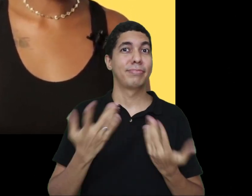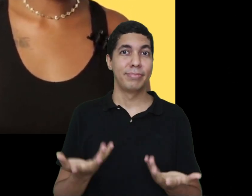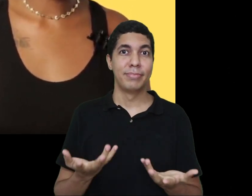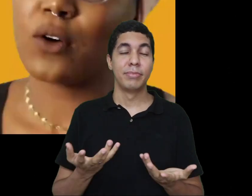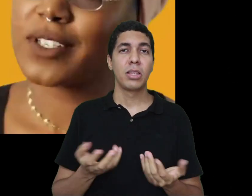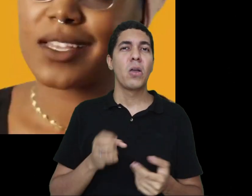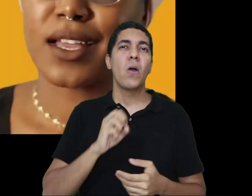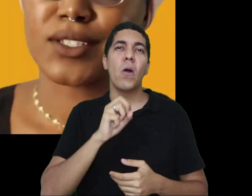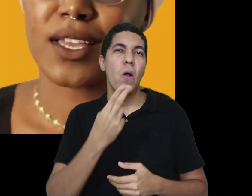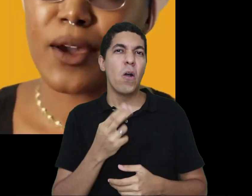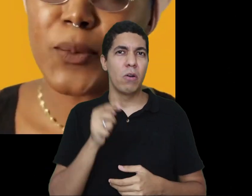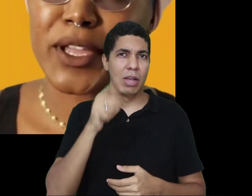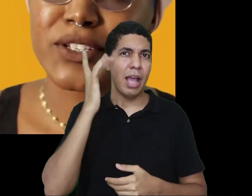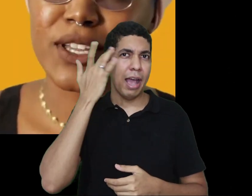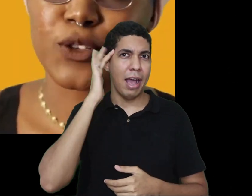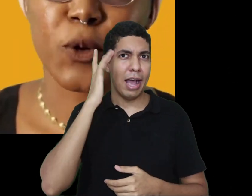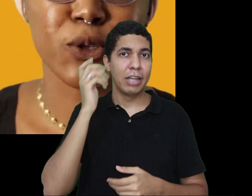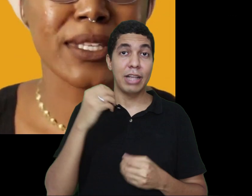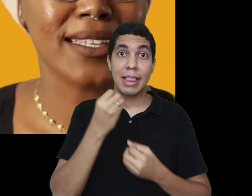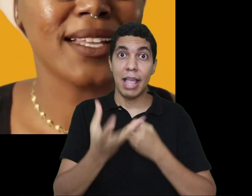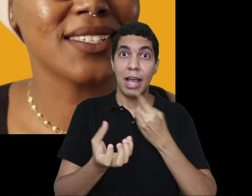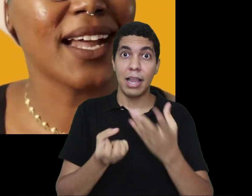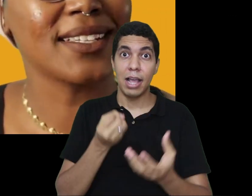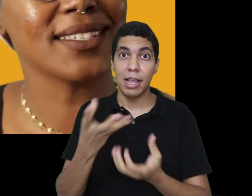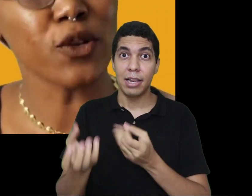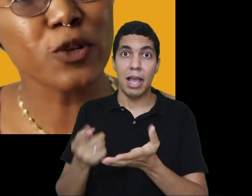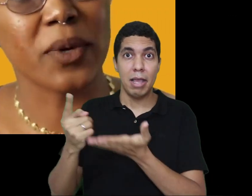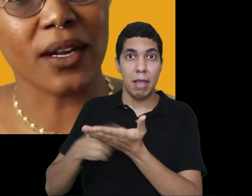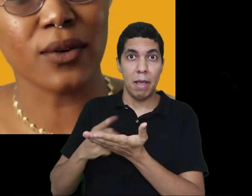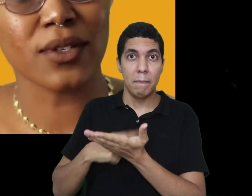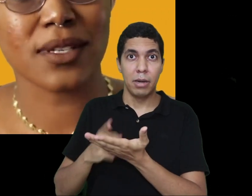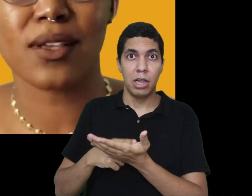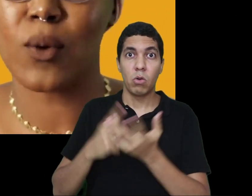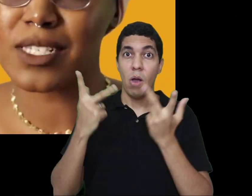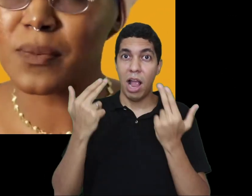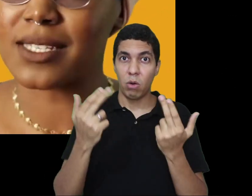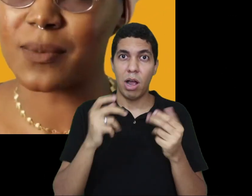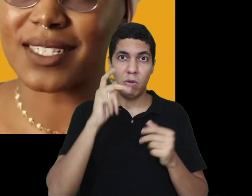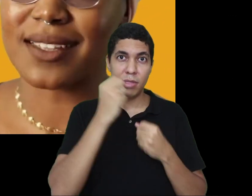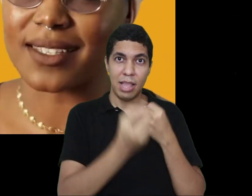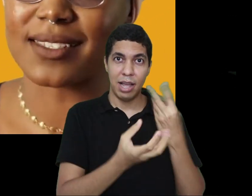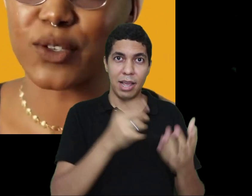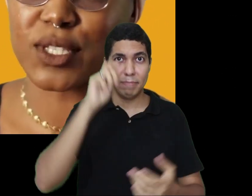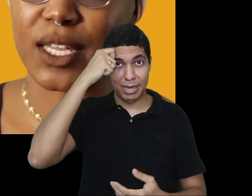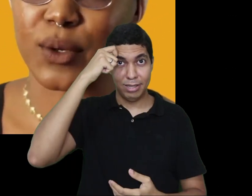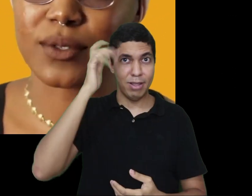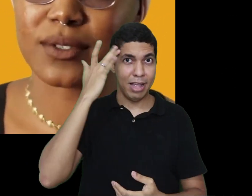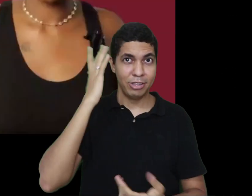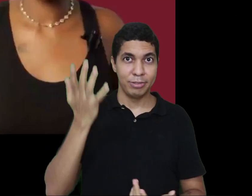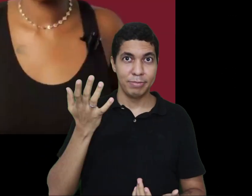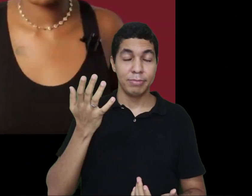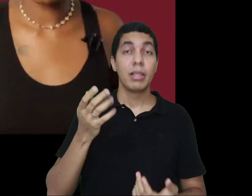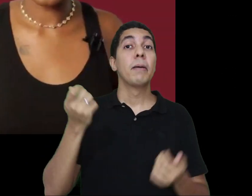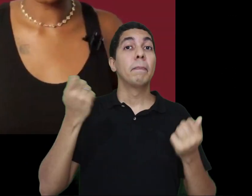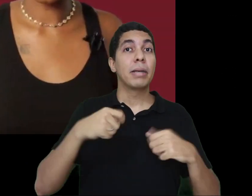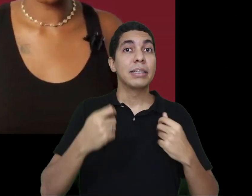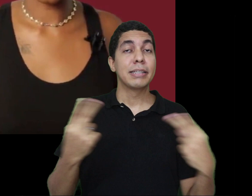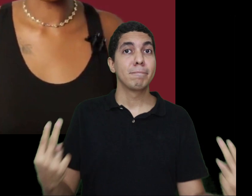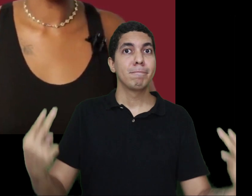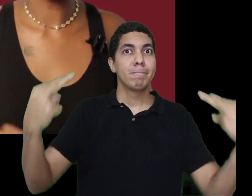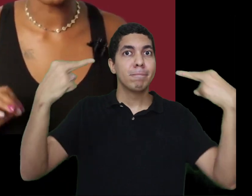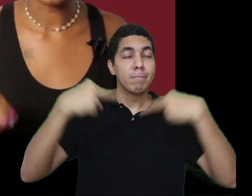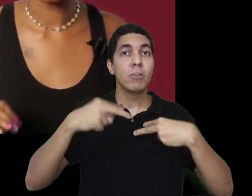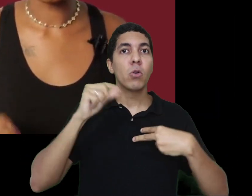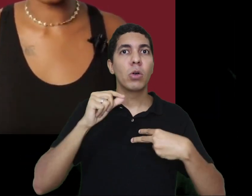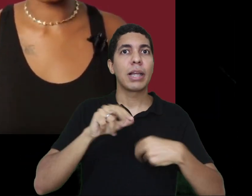bastante atraso. Ou você acha realmente que as oportunidades dadas aos brancos são as mesmas dadas aos negros? É preciso reconhecer